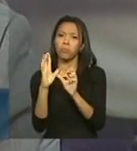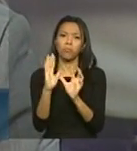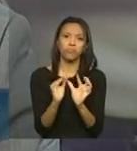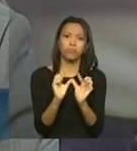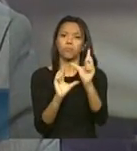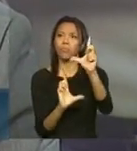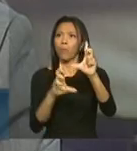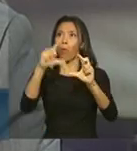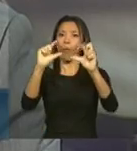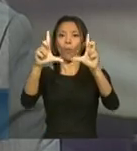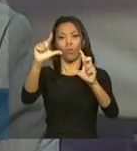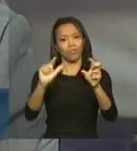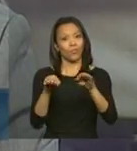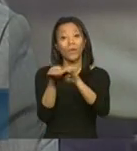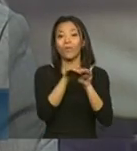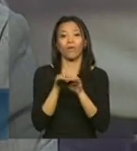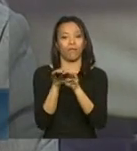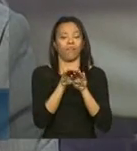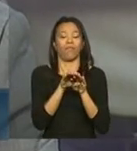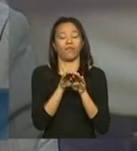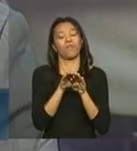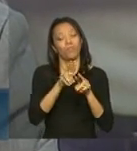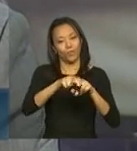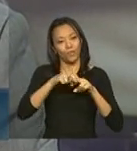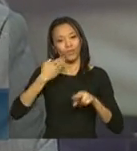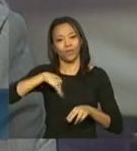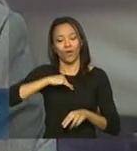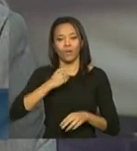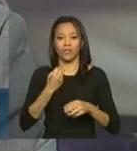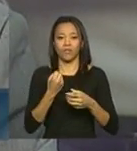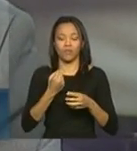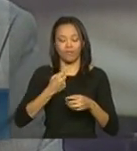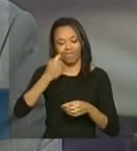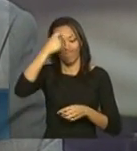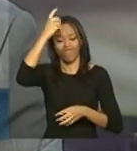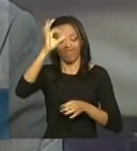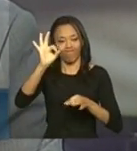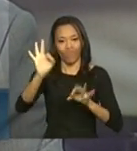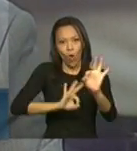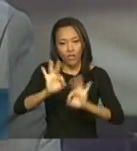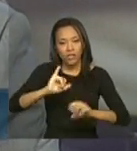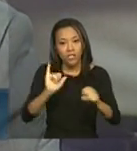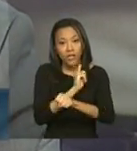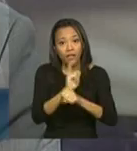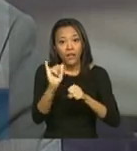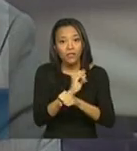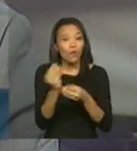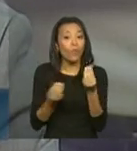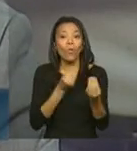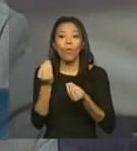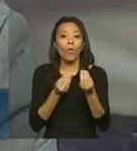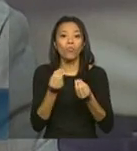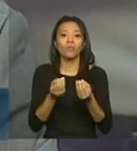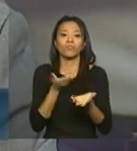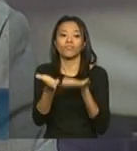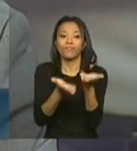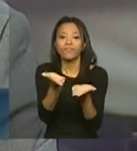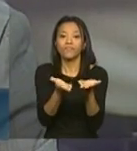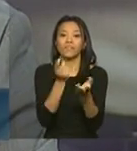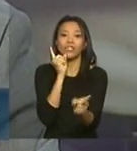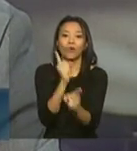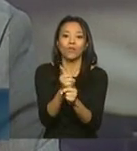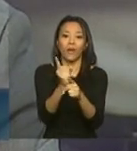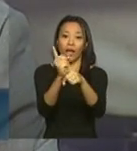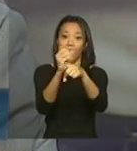desafia a desenvolver estratégias que possam, de fato, mobilizar a capacidade diagnóstica e tratamento para a interrupção da cadeia